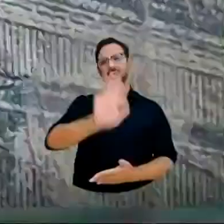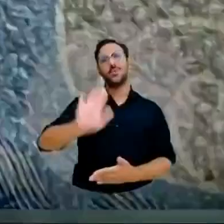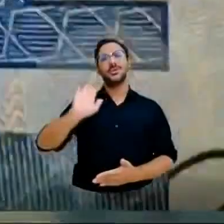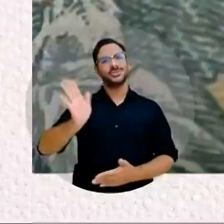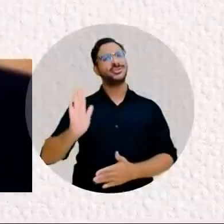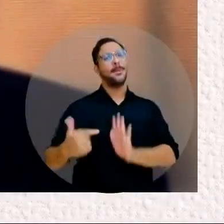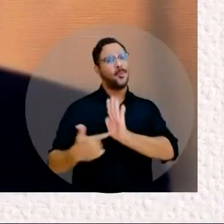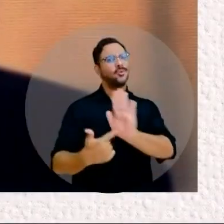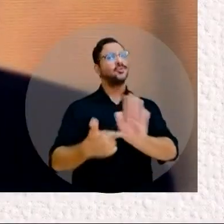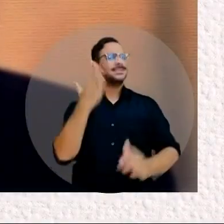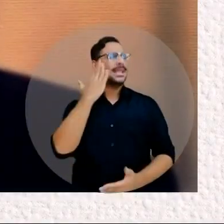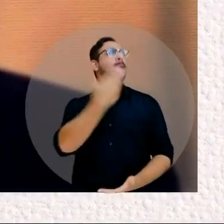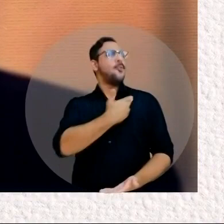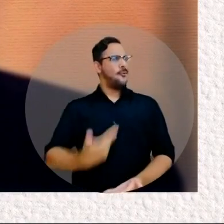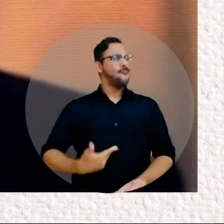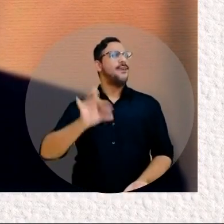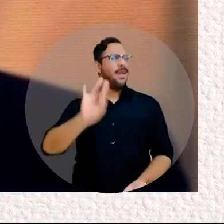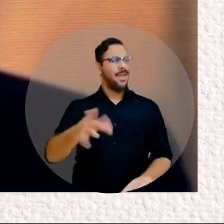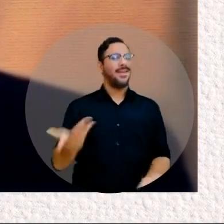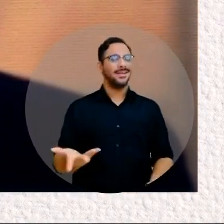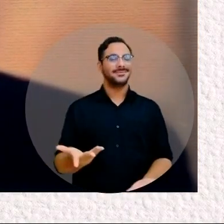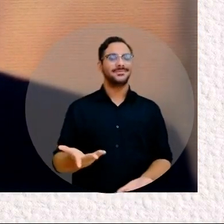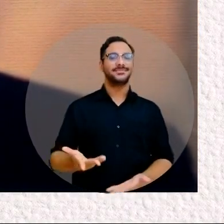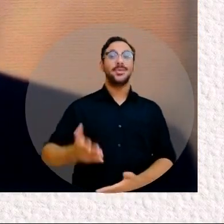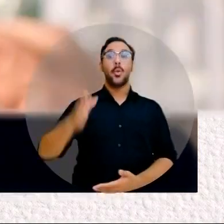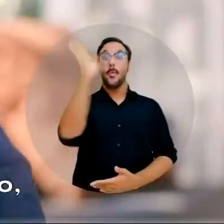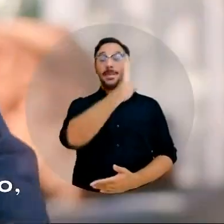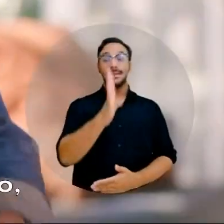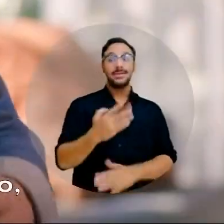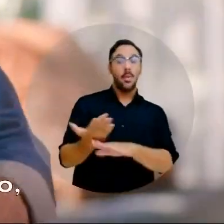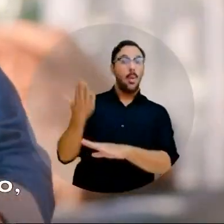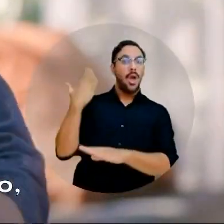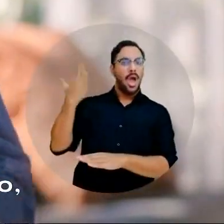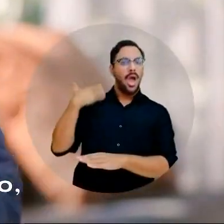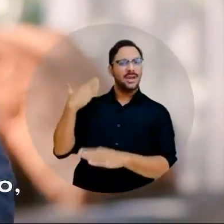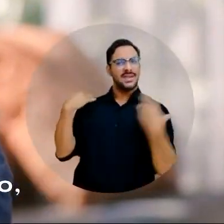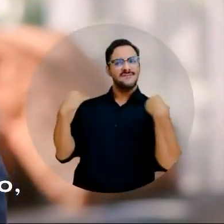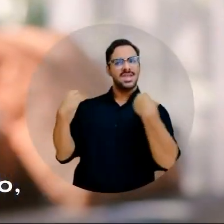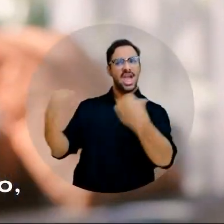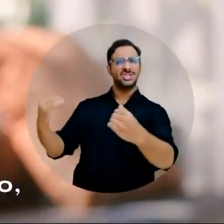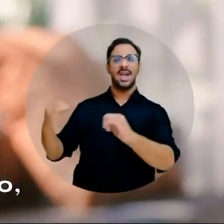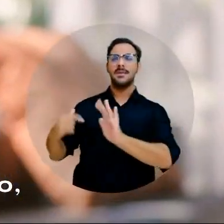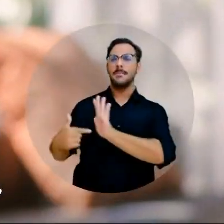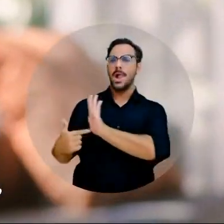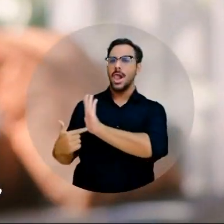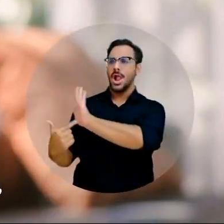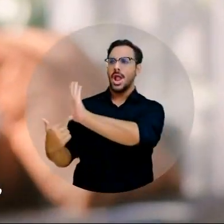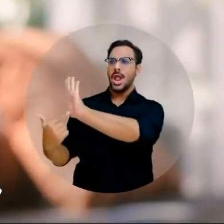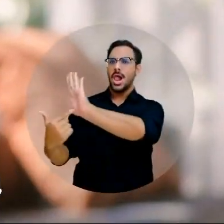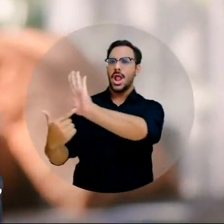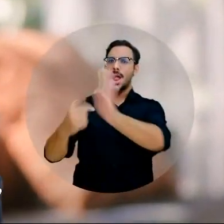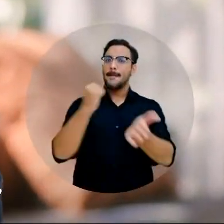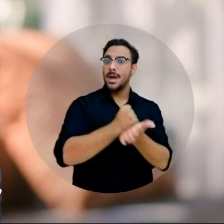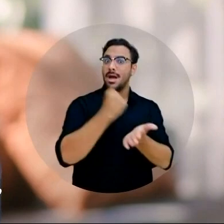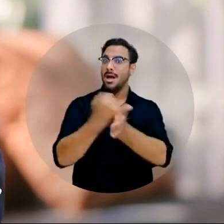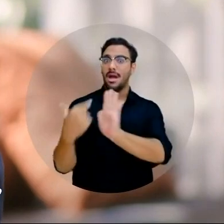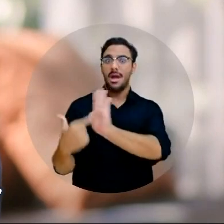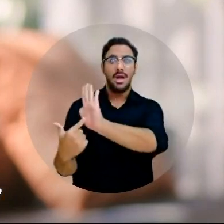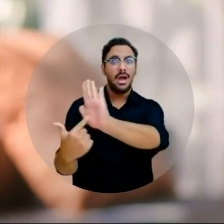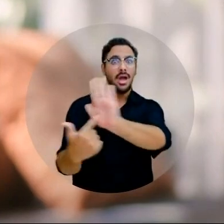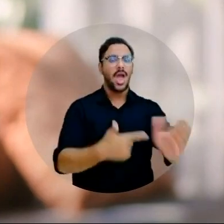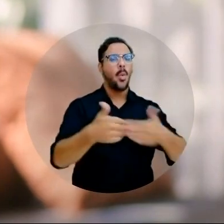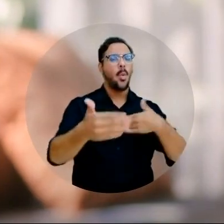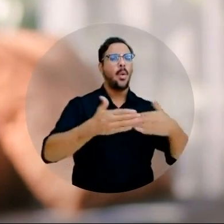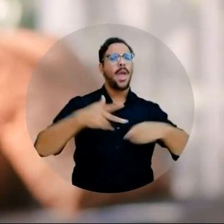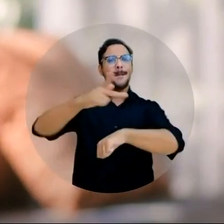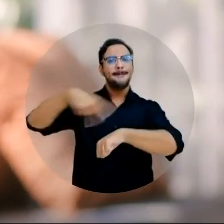hoje. Lula já mostrou o que sabe fazer. E os brasileiros, quando viajavam o mundo, que chegava com o passaporte